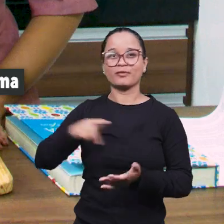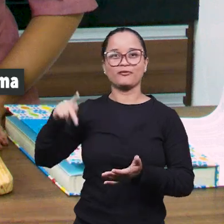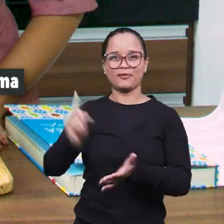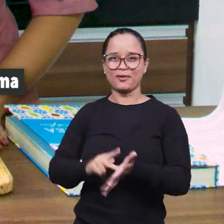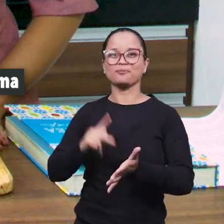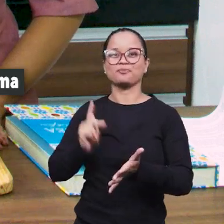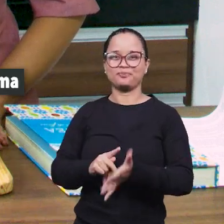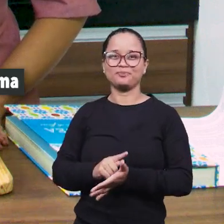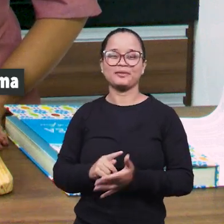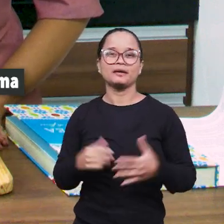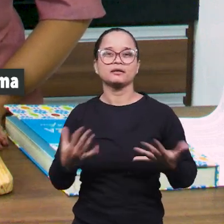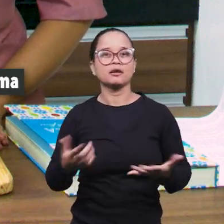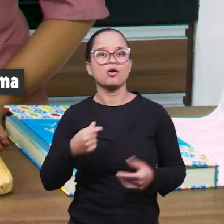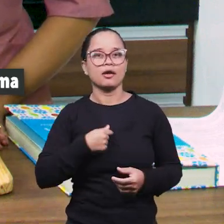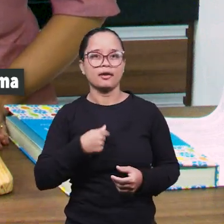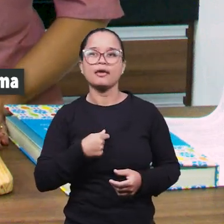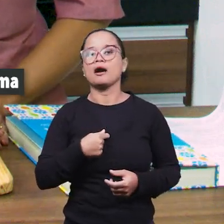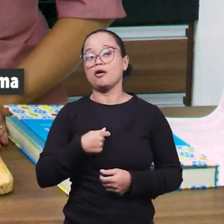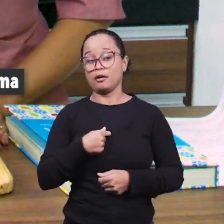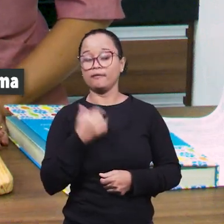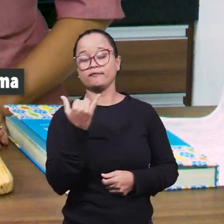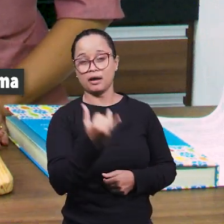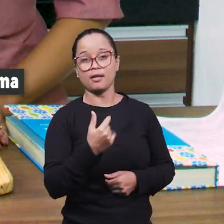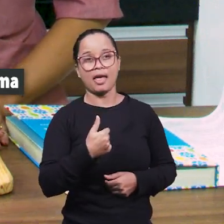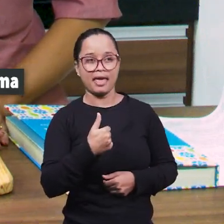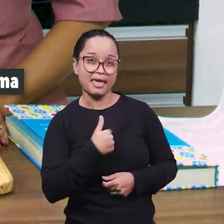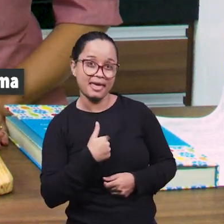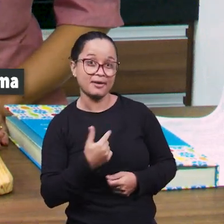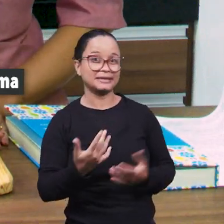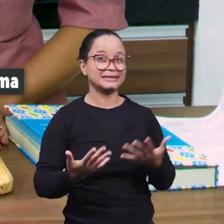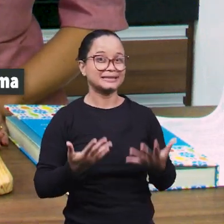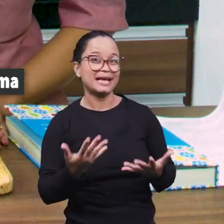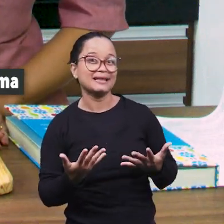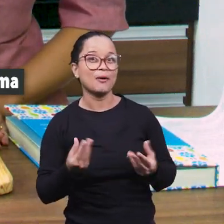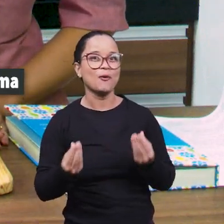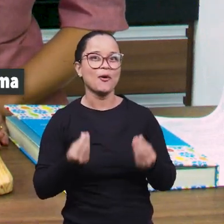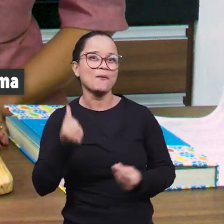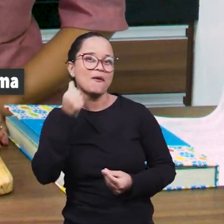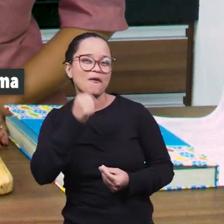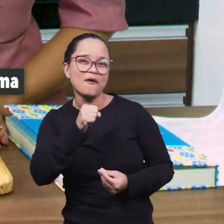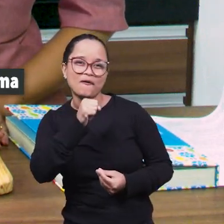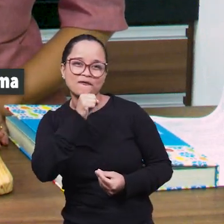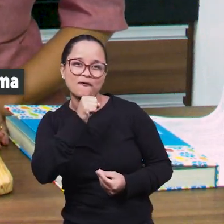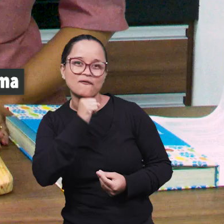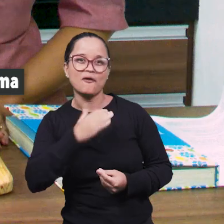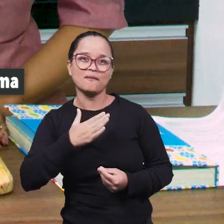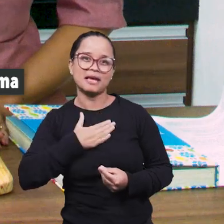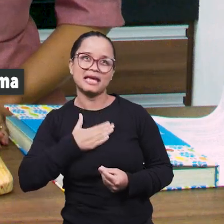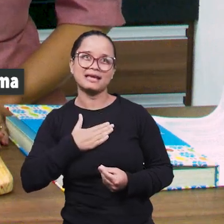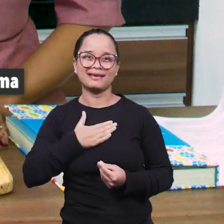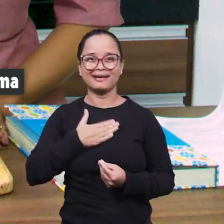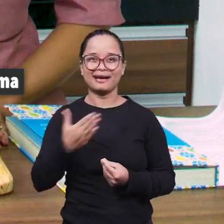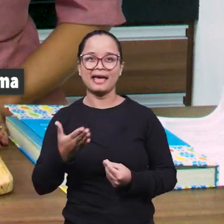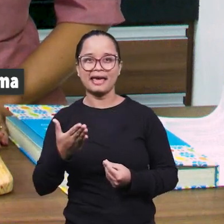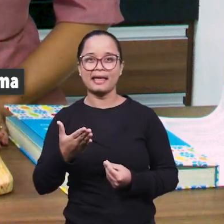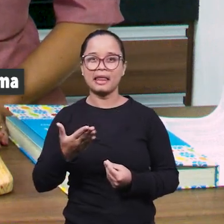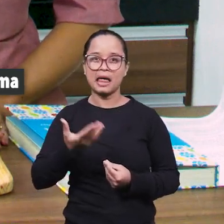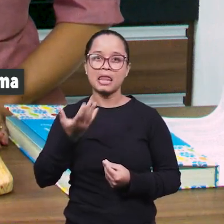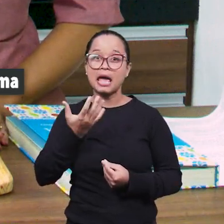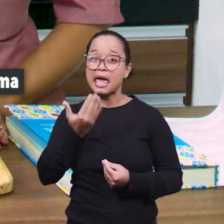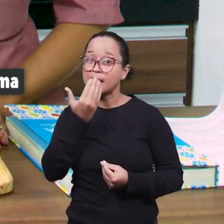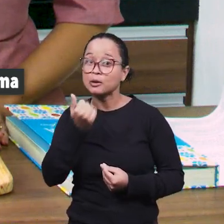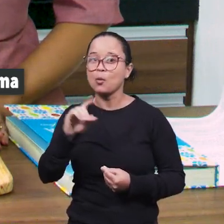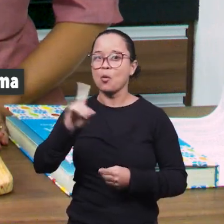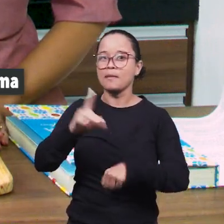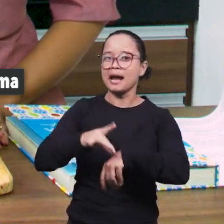gente. Eu confesso que eu sou suspeita. Criada com vó vegetariana, então tudo que leva legumes eu